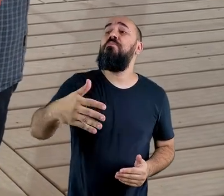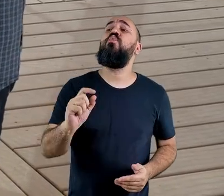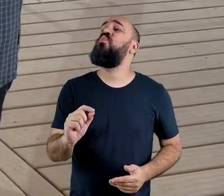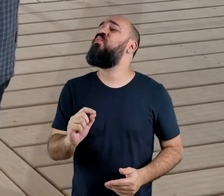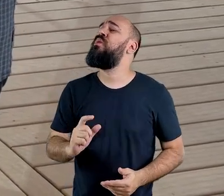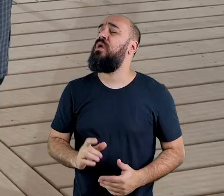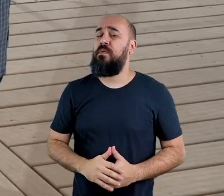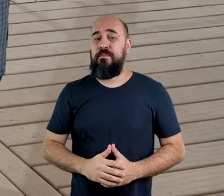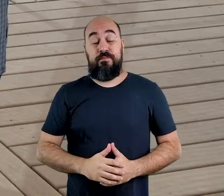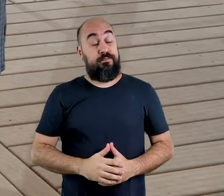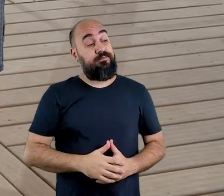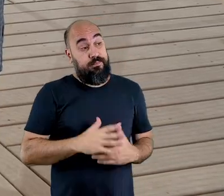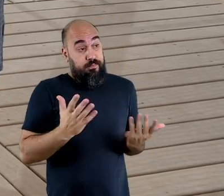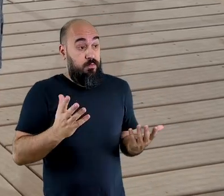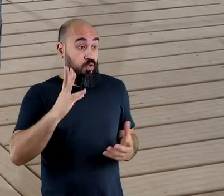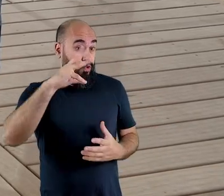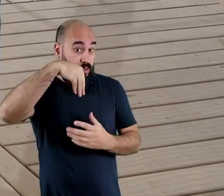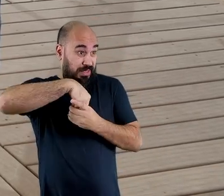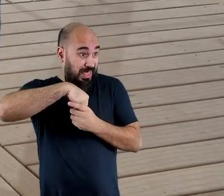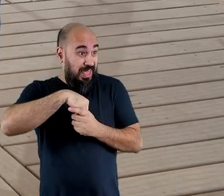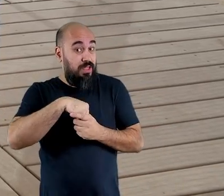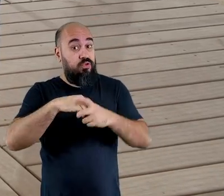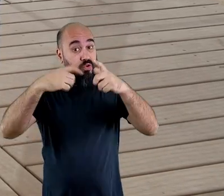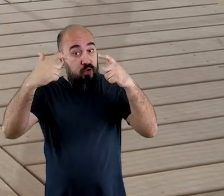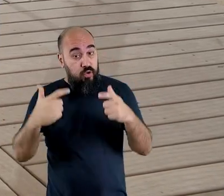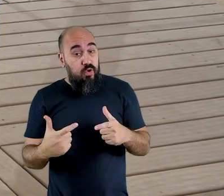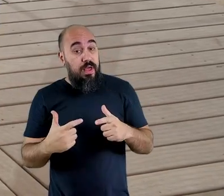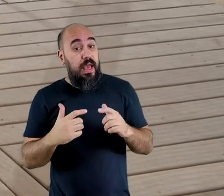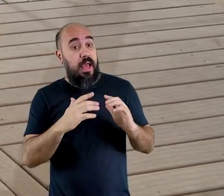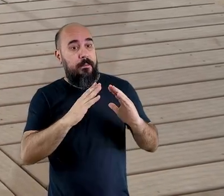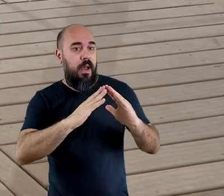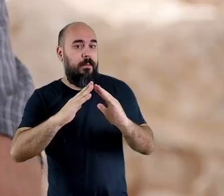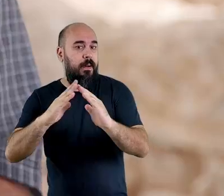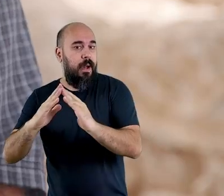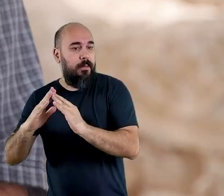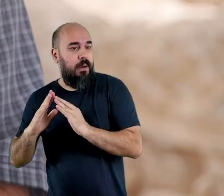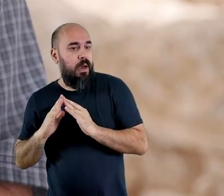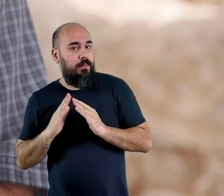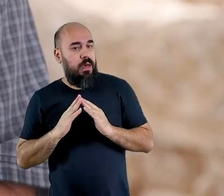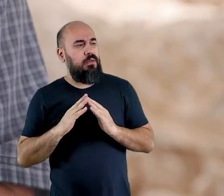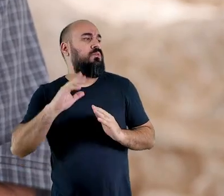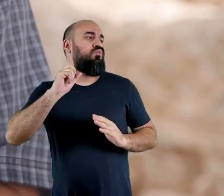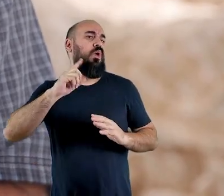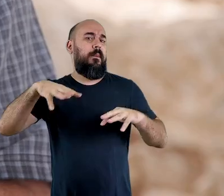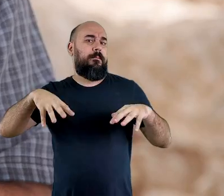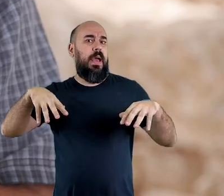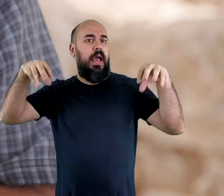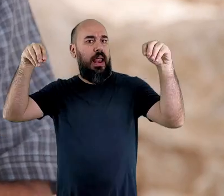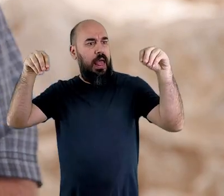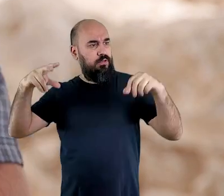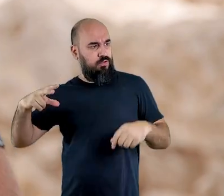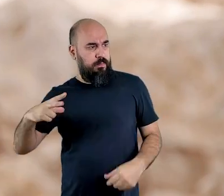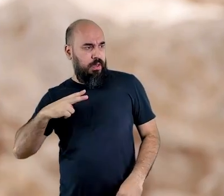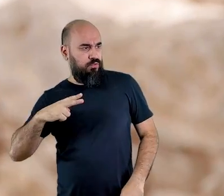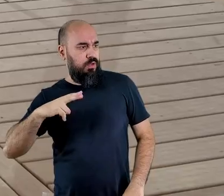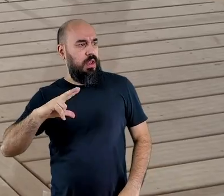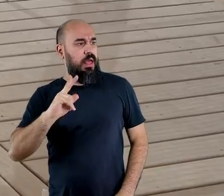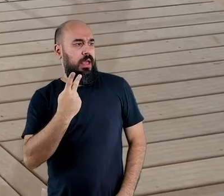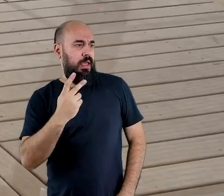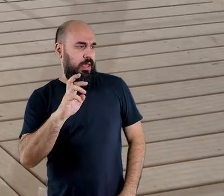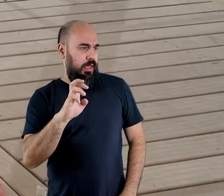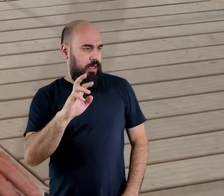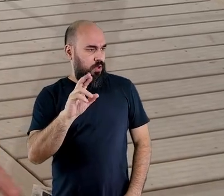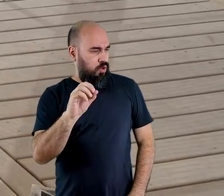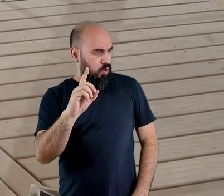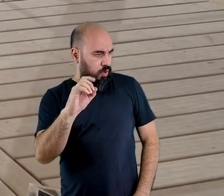na verdade, estamos dentro do complexo. Não estamos no palácio em si, na área privada, dentro da ala privada,